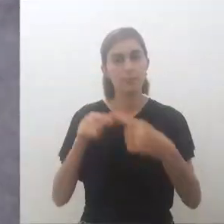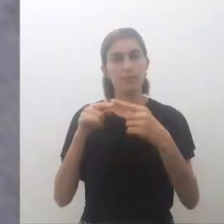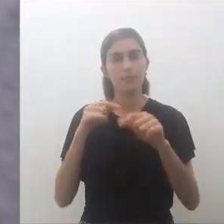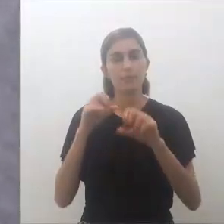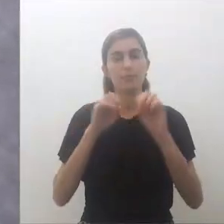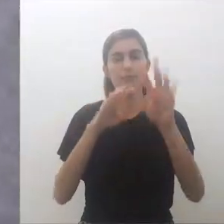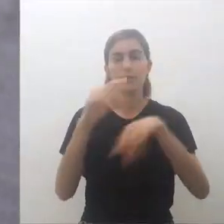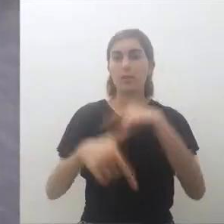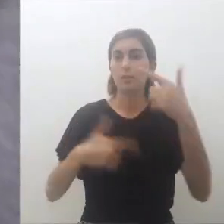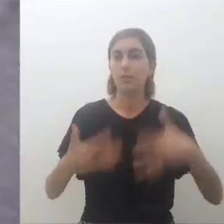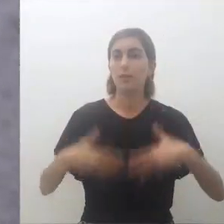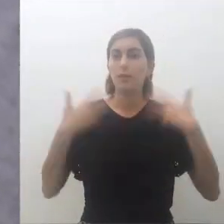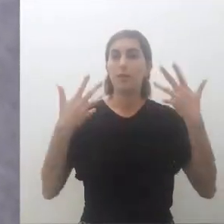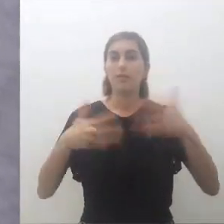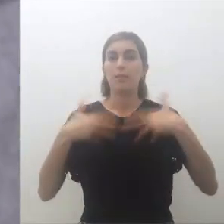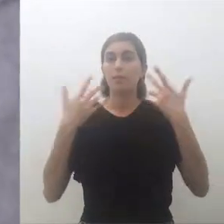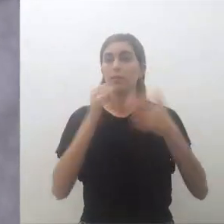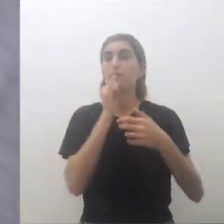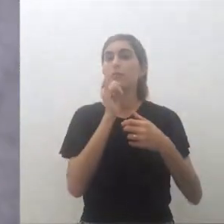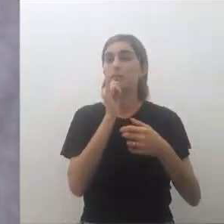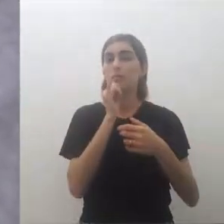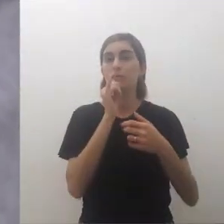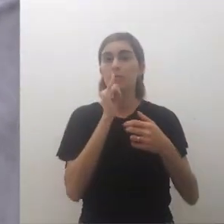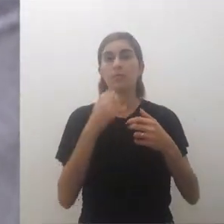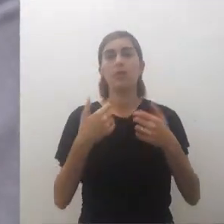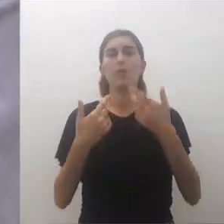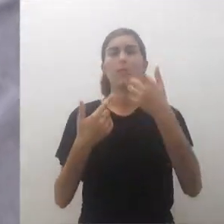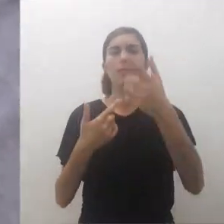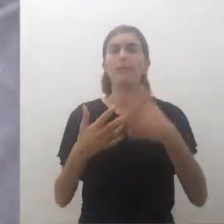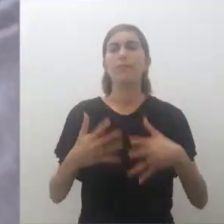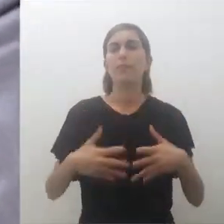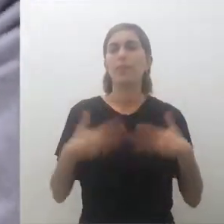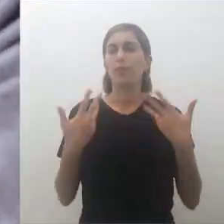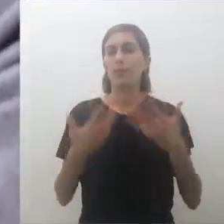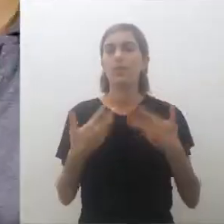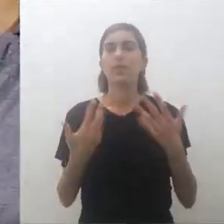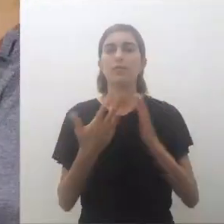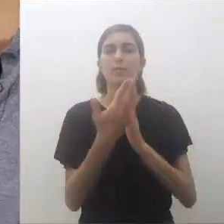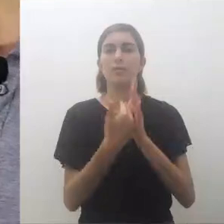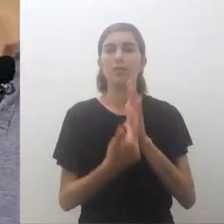a alegria, temos aqui alguns exemplos de tenso, alegre,